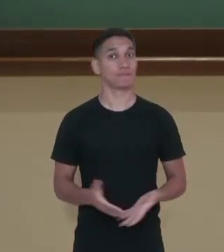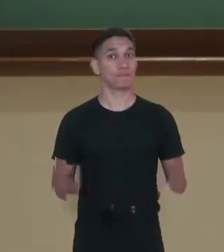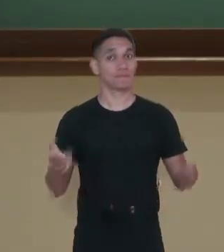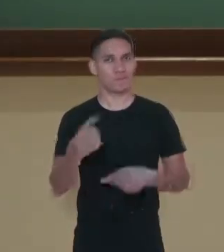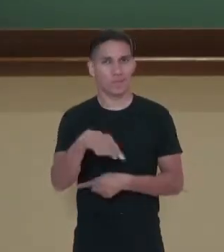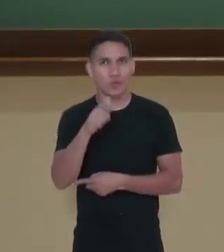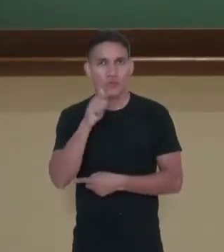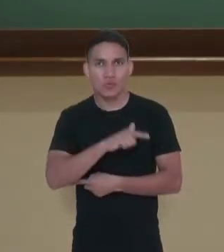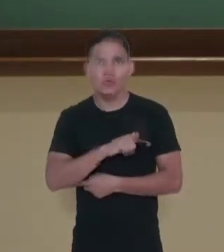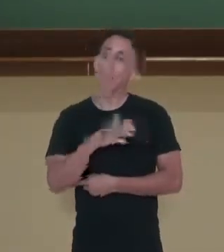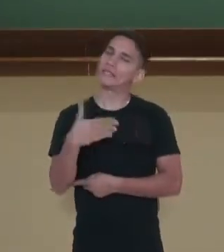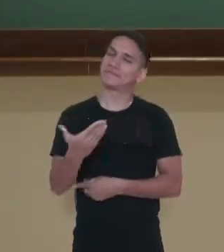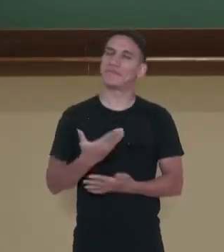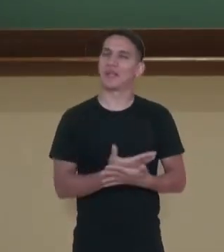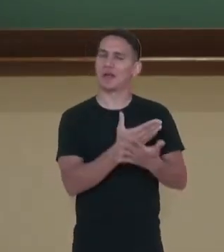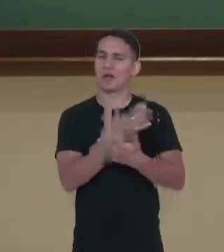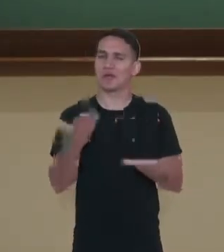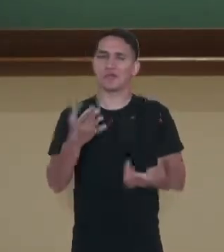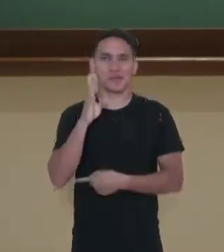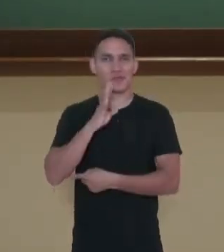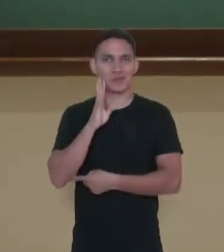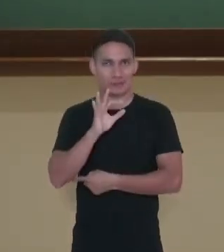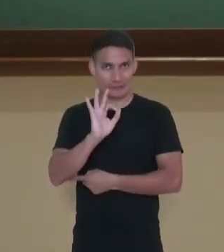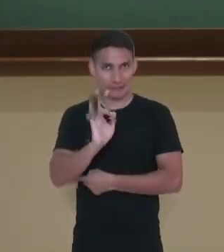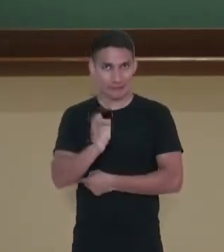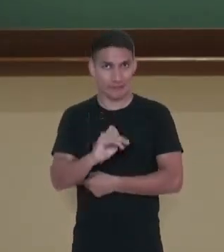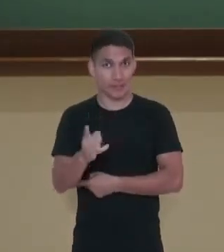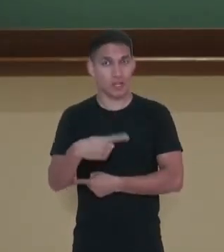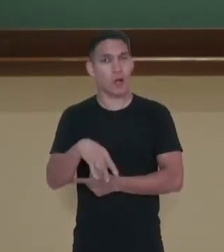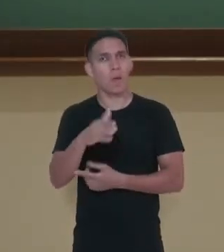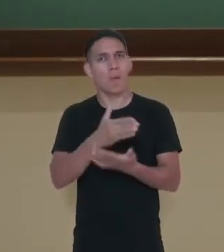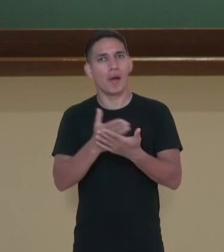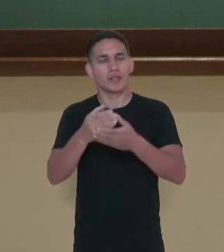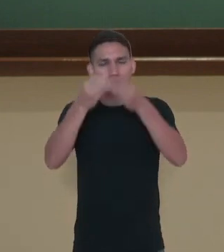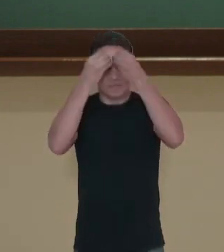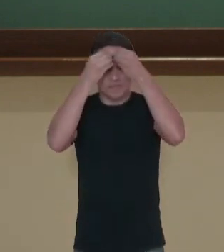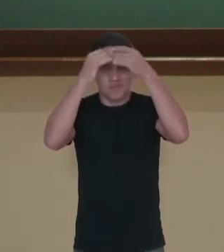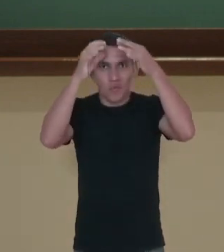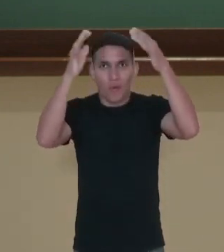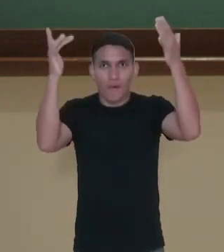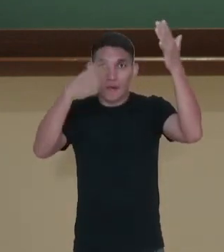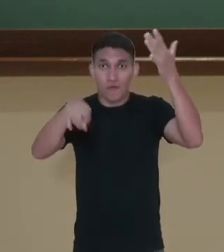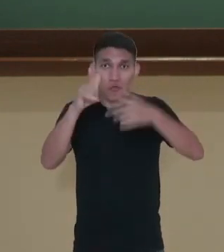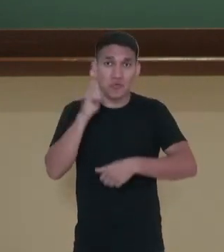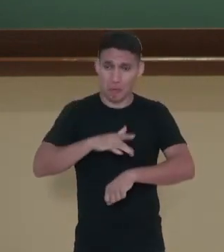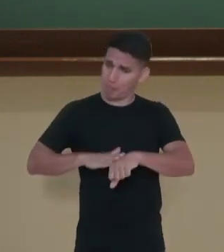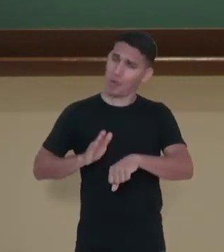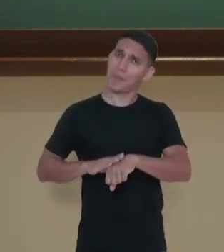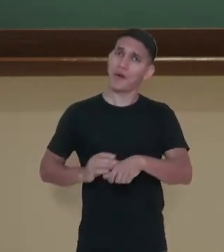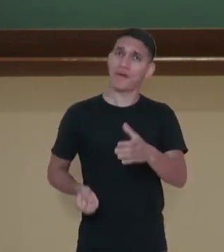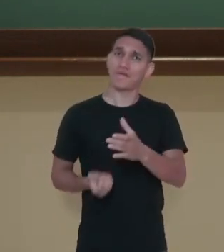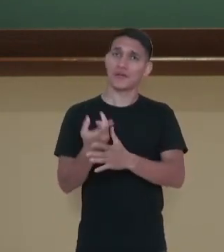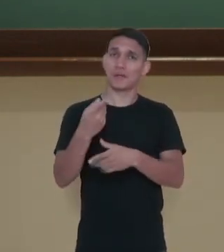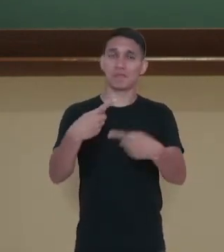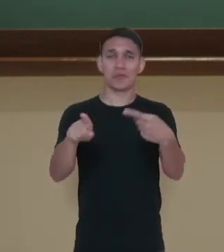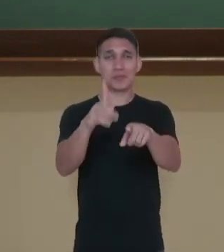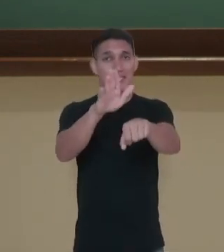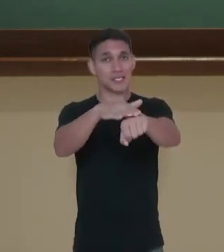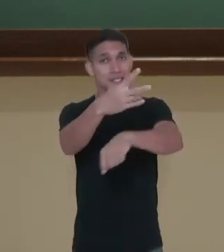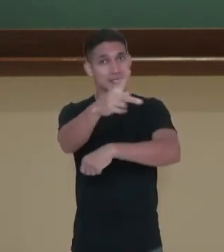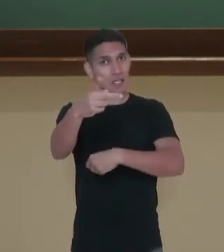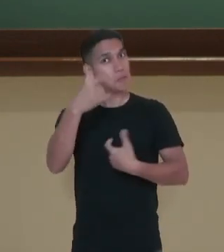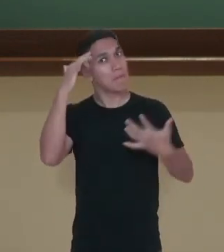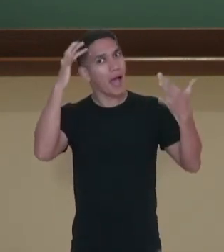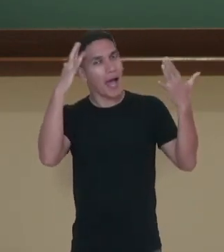E aí, galera, a aula de hoje foi legal, não é? Abriu um campo de possibilidades para você ser agora um produtor musical. Já imaginou